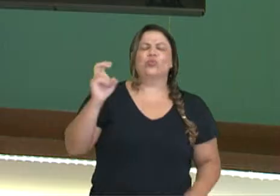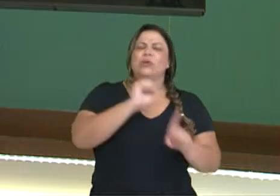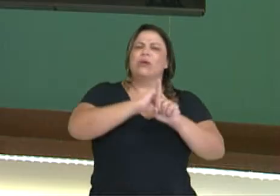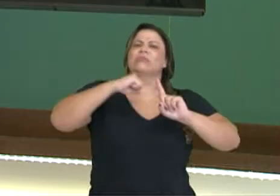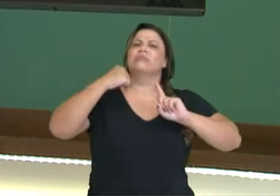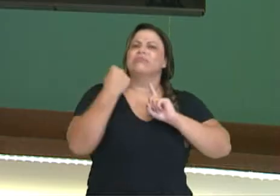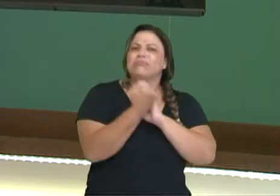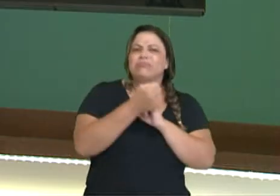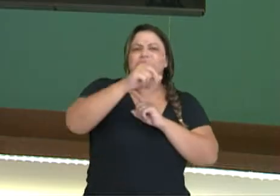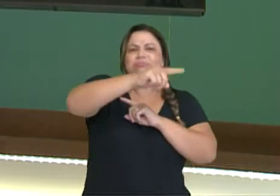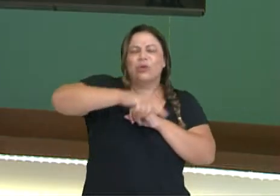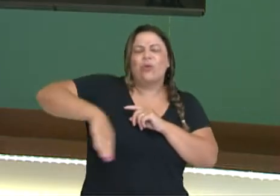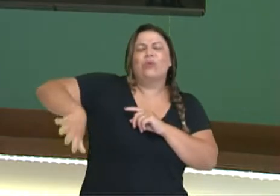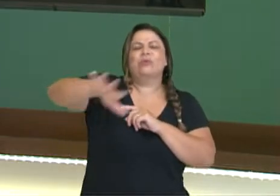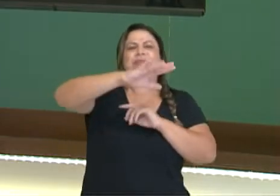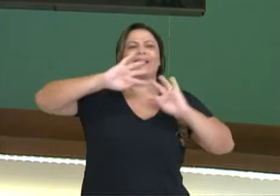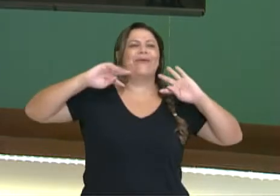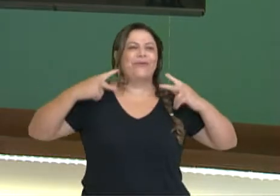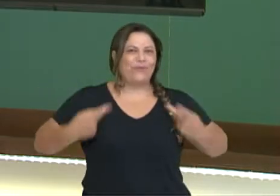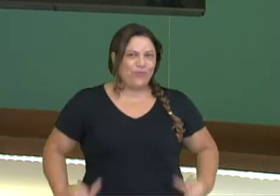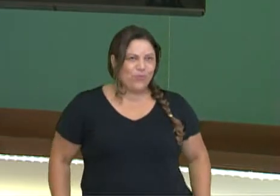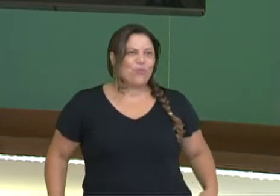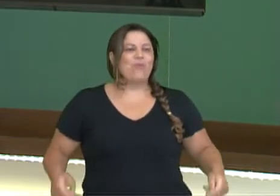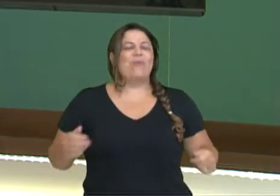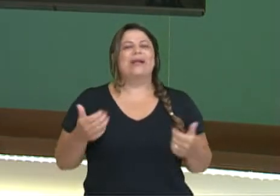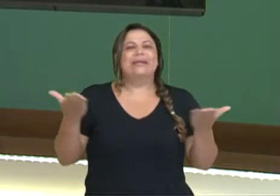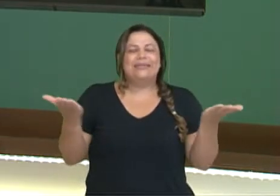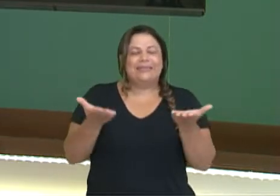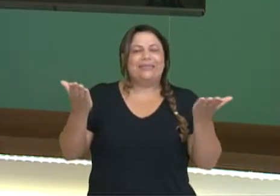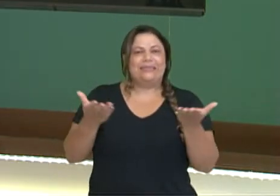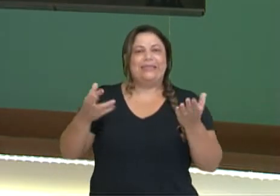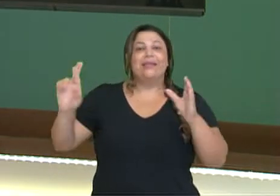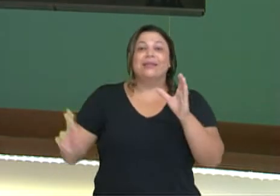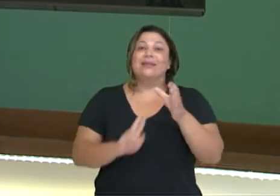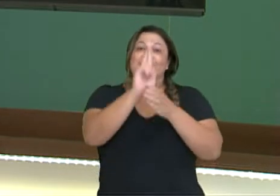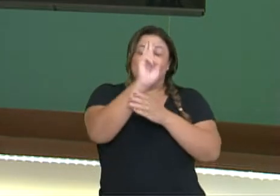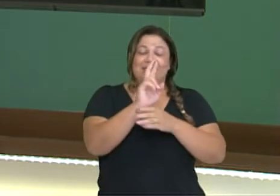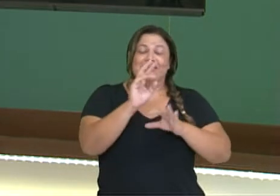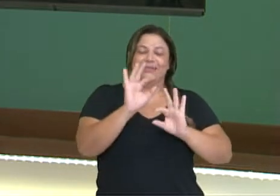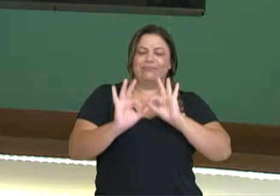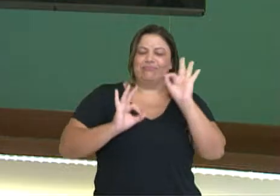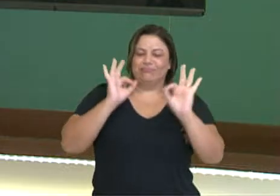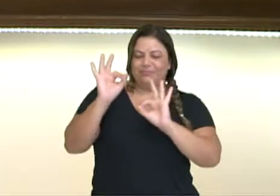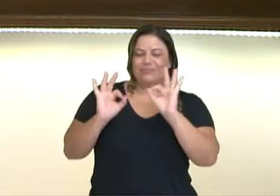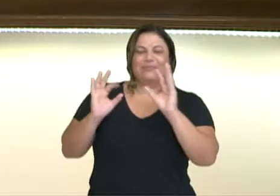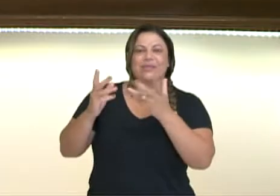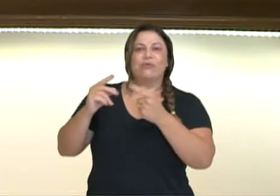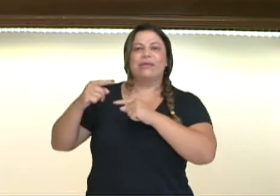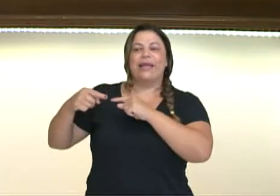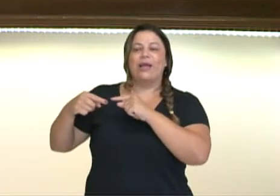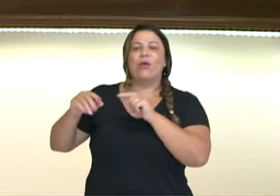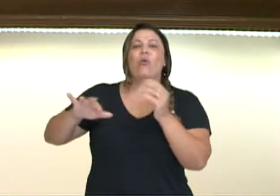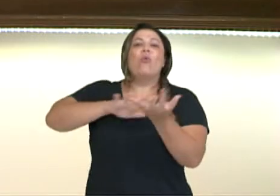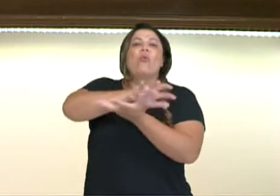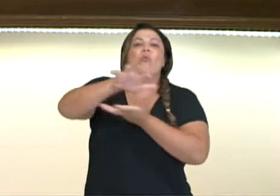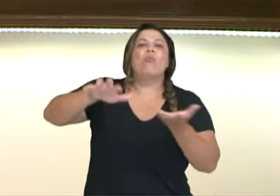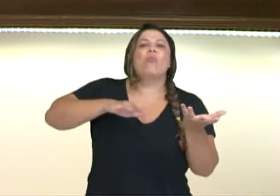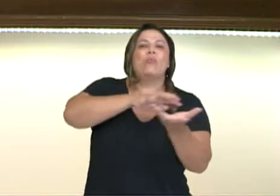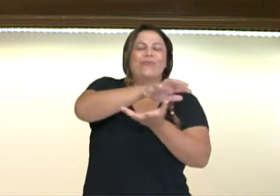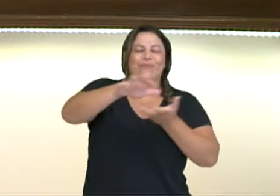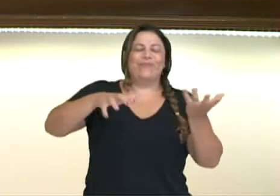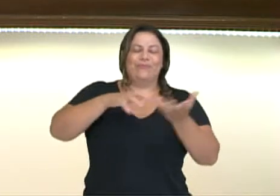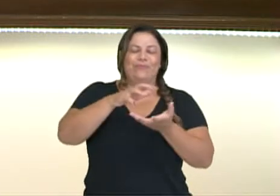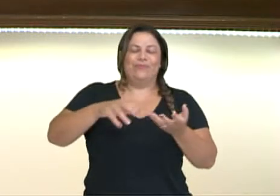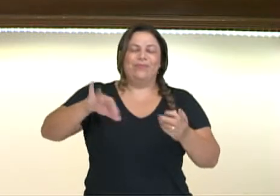do Renascimento, elencar o contexto histórico do movimento artístico. Mas antes da gente começar a